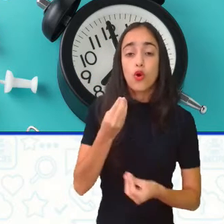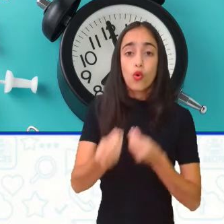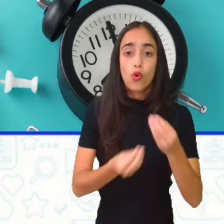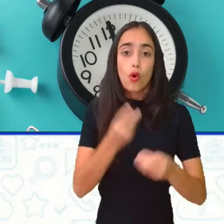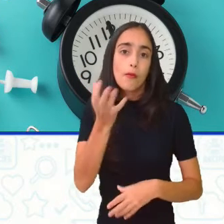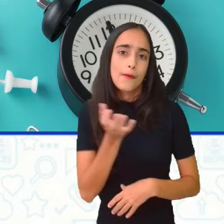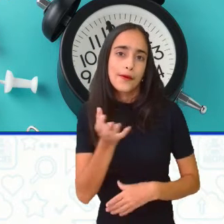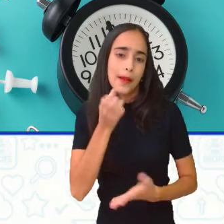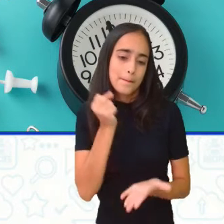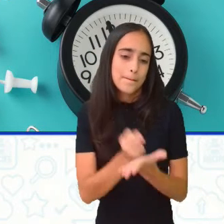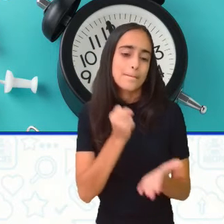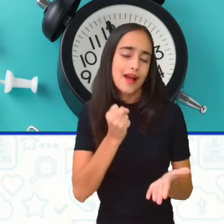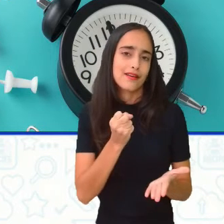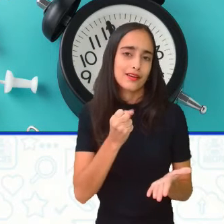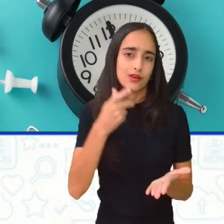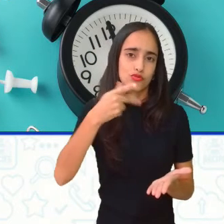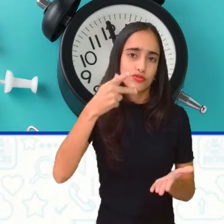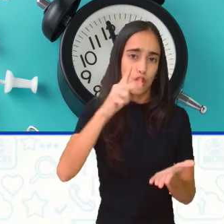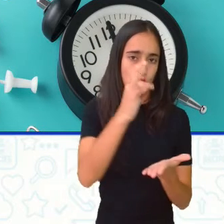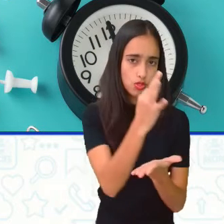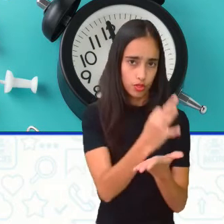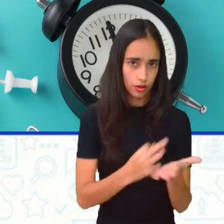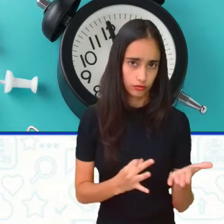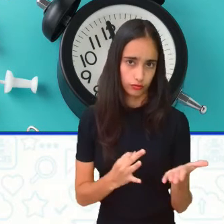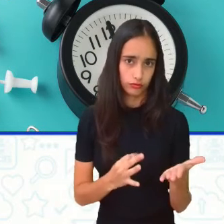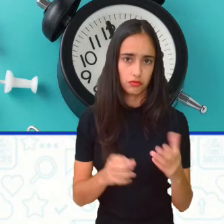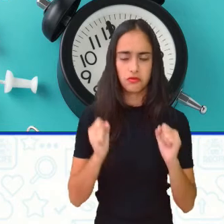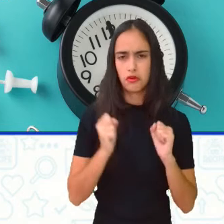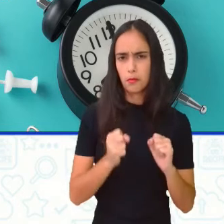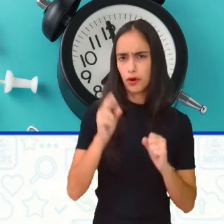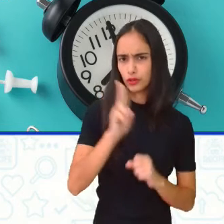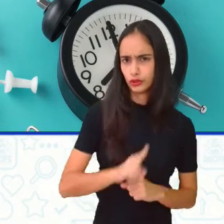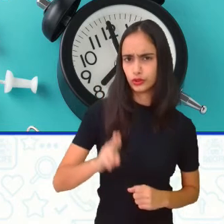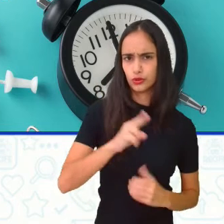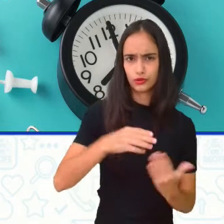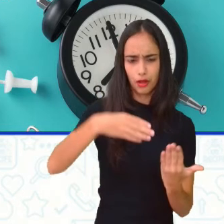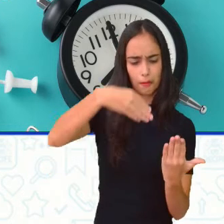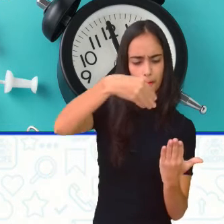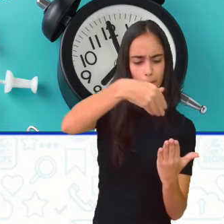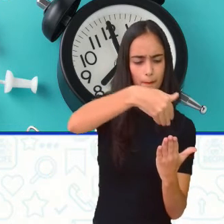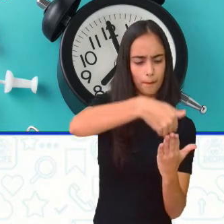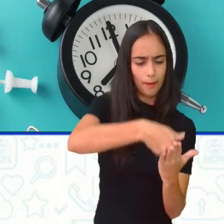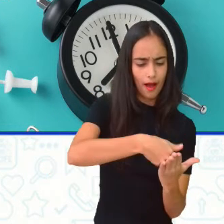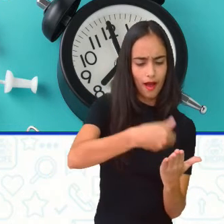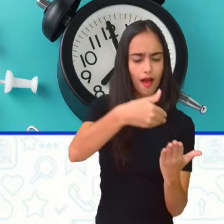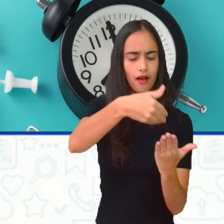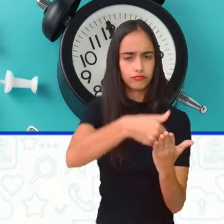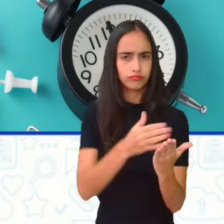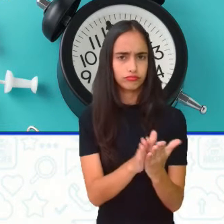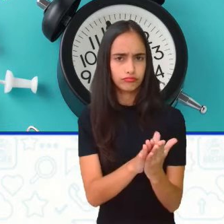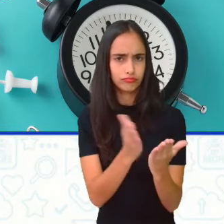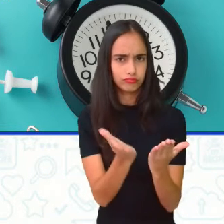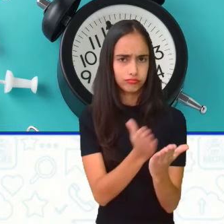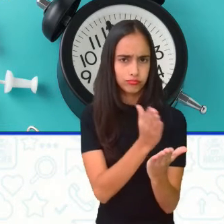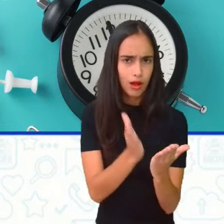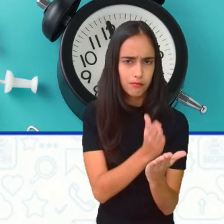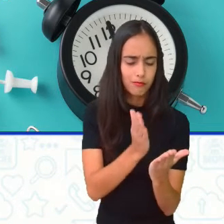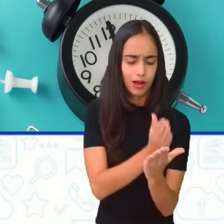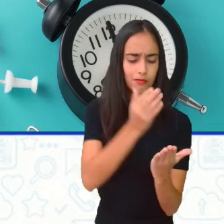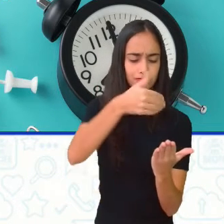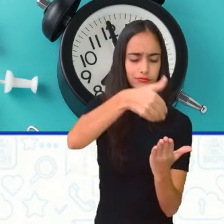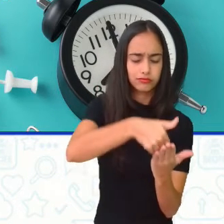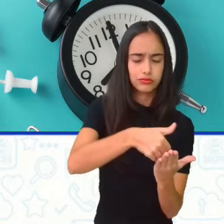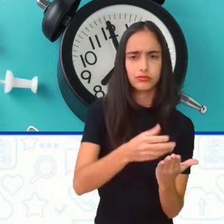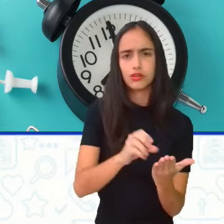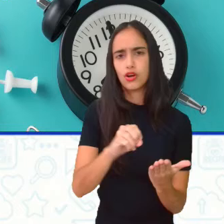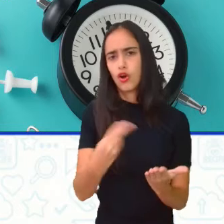as partes importantes do seu texto, tais como os marcadores de páginas, canetas, adesivos, cópia da parte do texto em outro caderno,